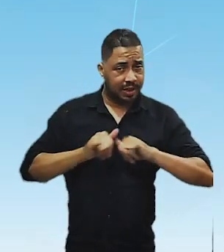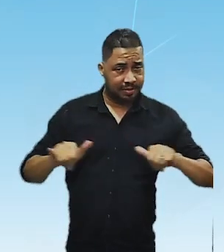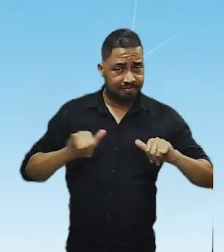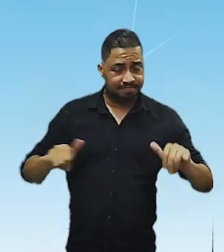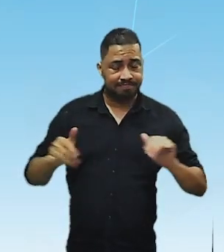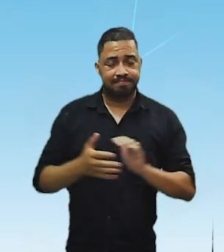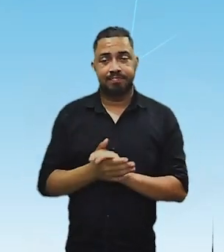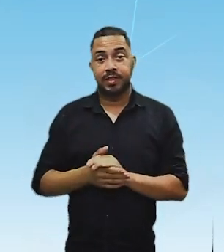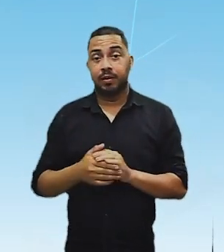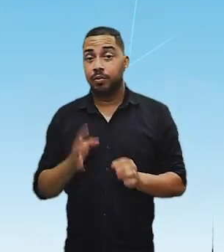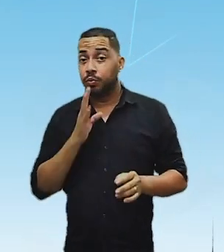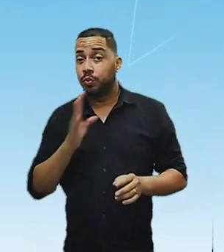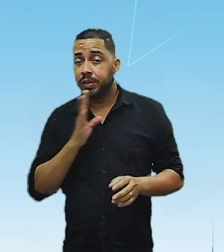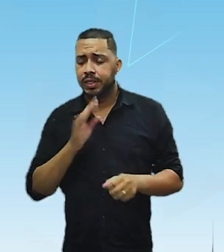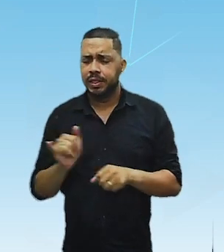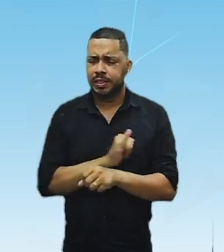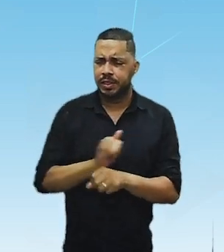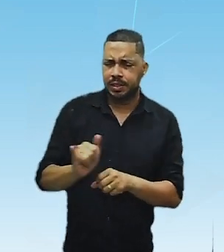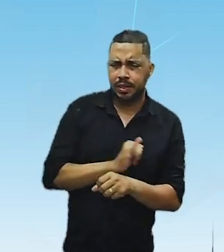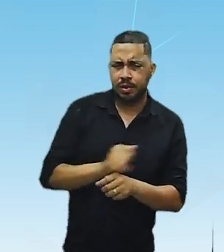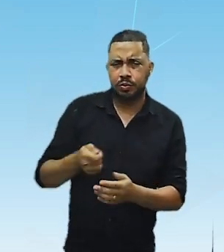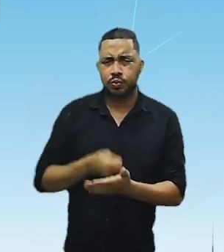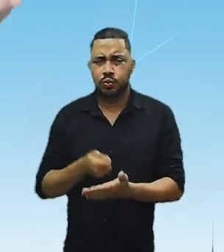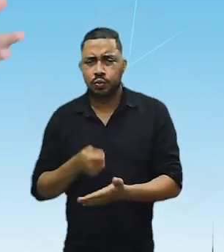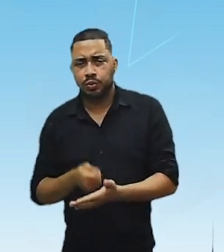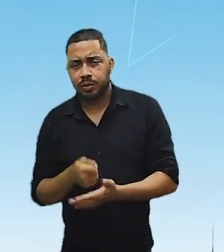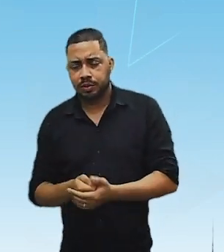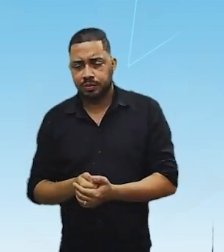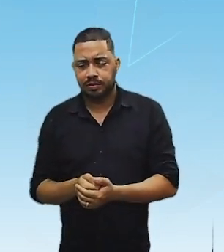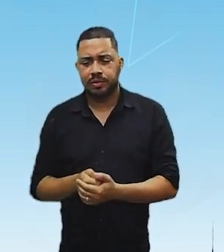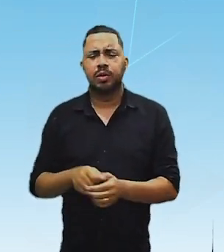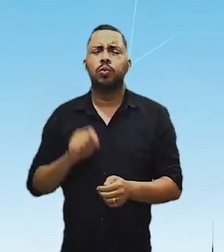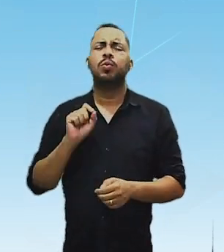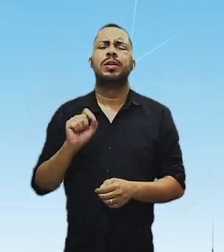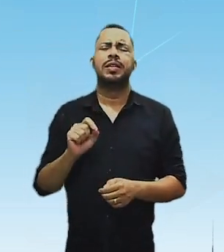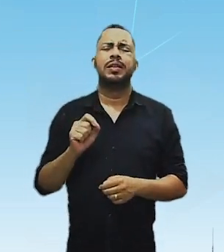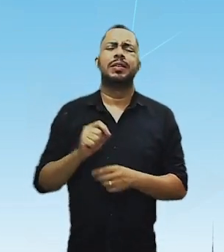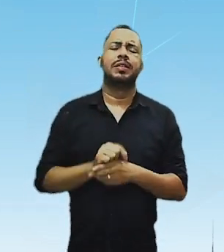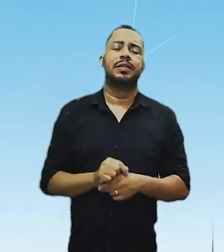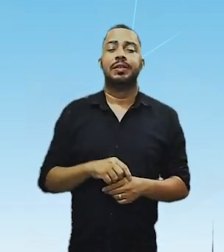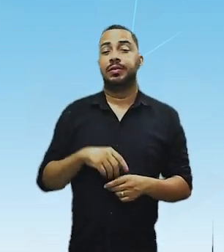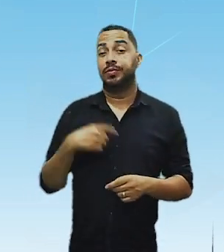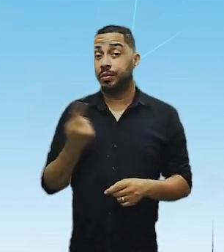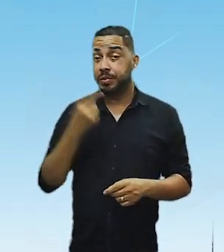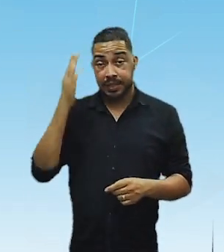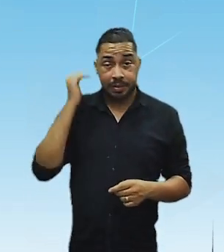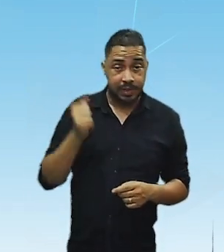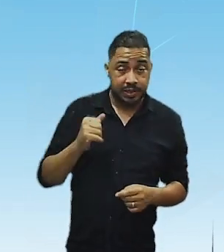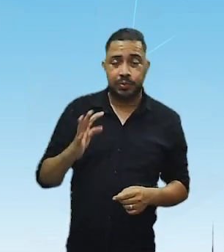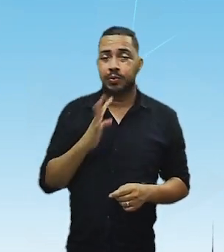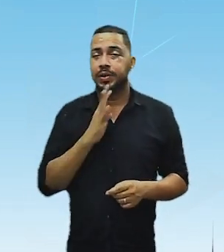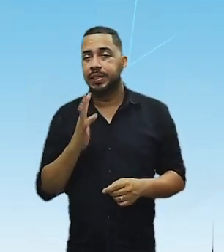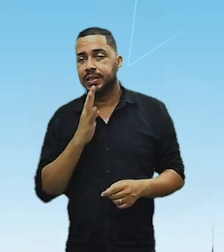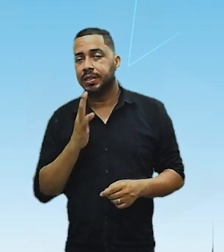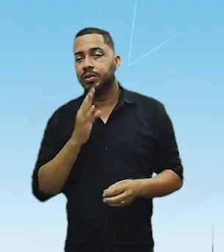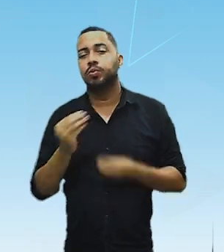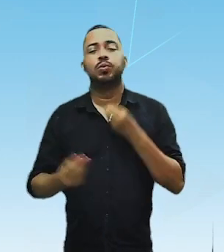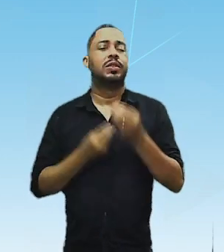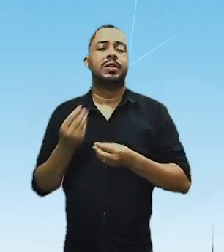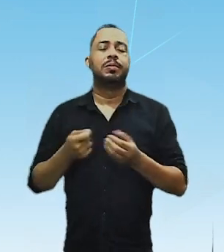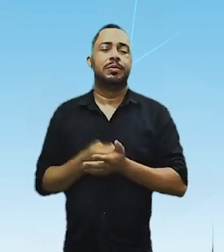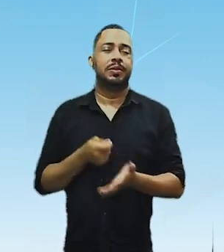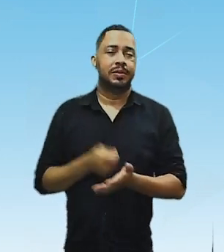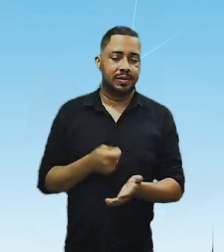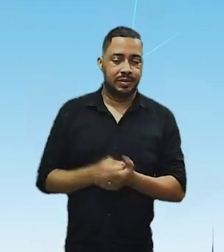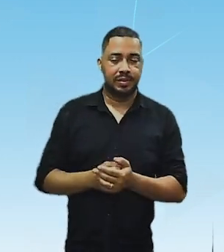as estratégias persuasivas que vêm de persuasão. O que é isso? Vamos saber, vamos conhecer o que é persuasão